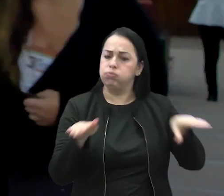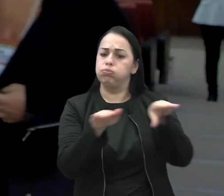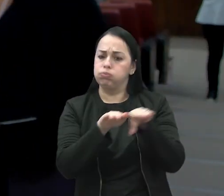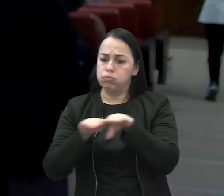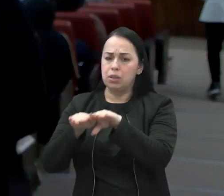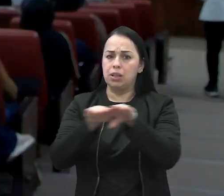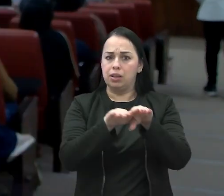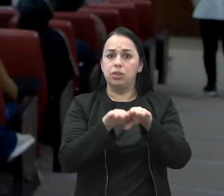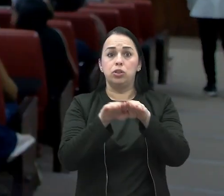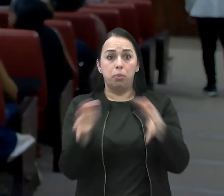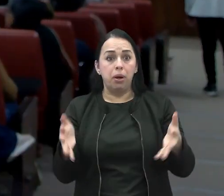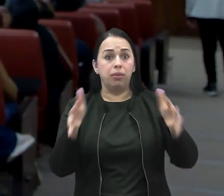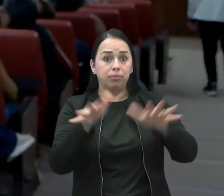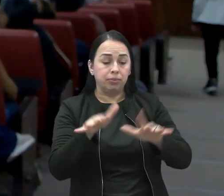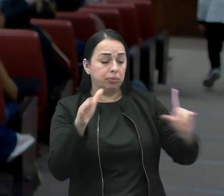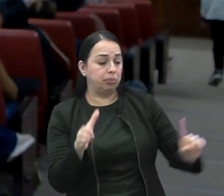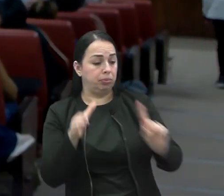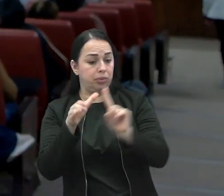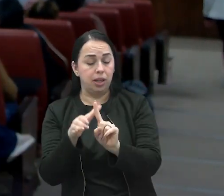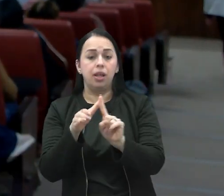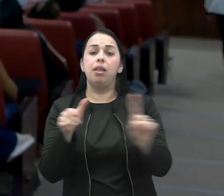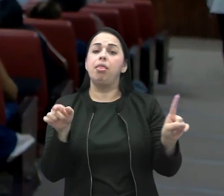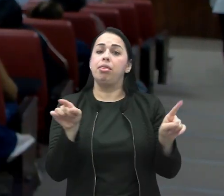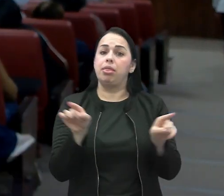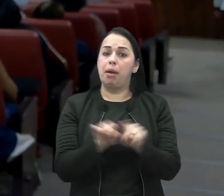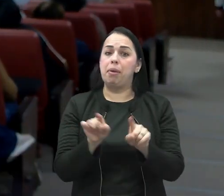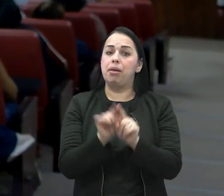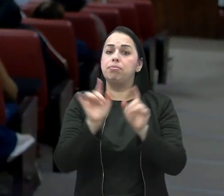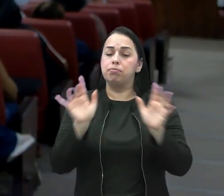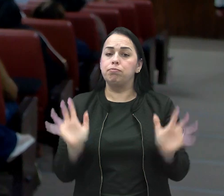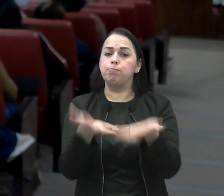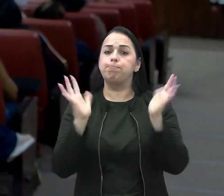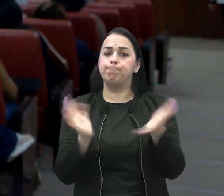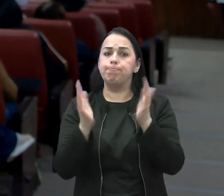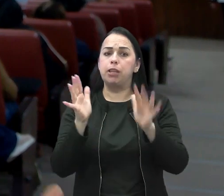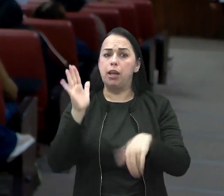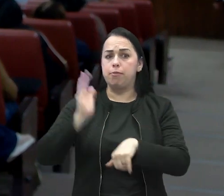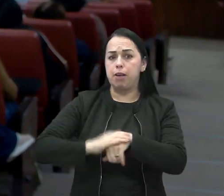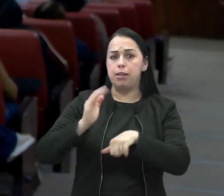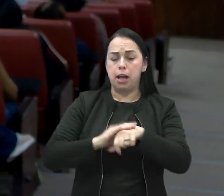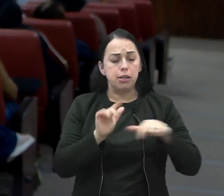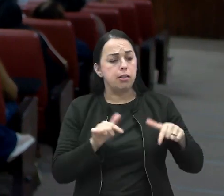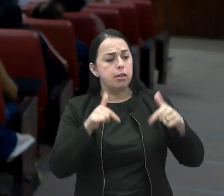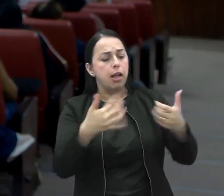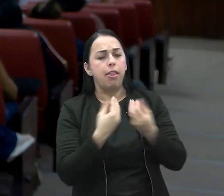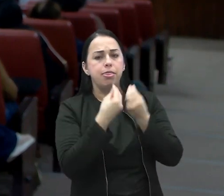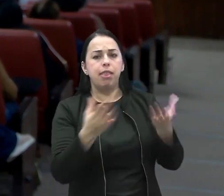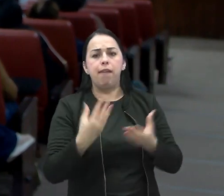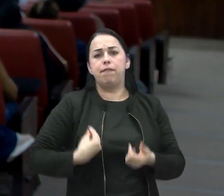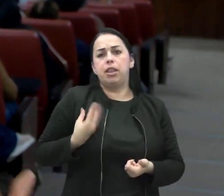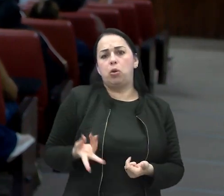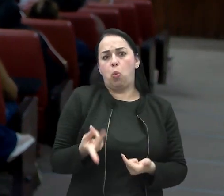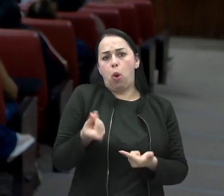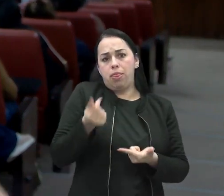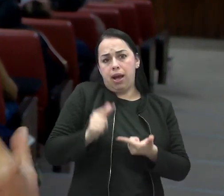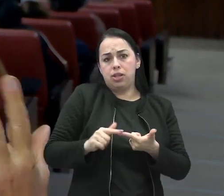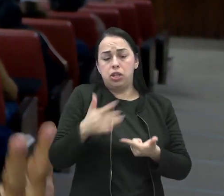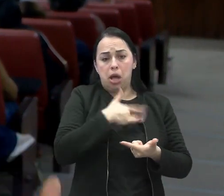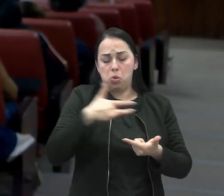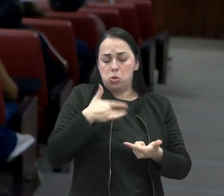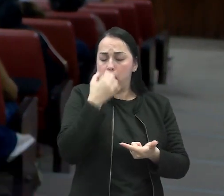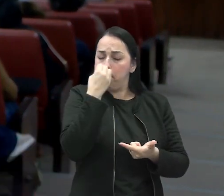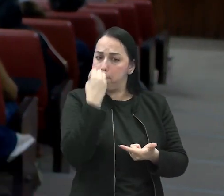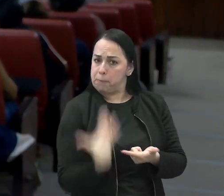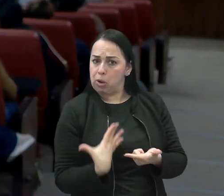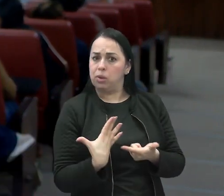desigualdades, trabalhar efetivamente na inclusão e a gente promover cada vez mais bem-estar, qualidade